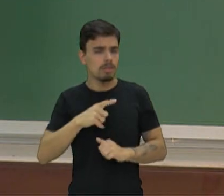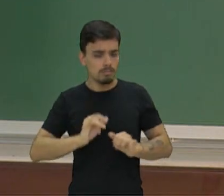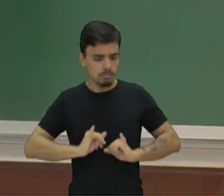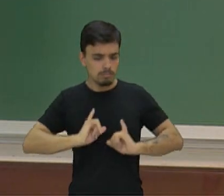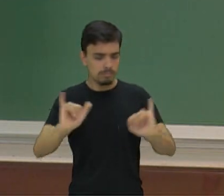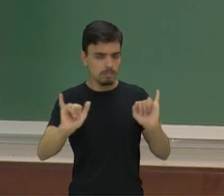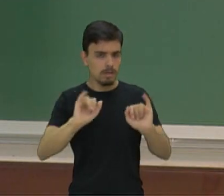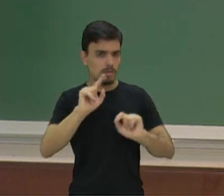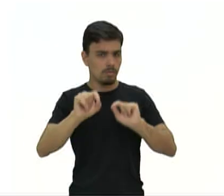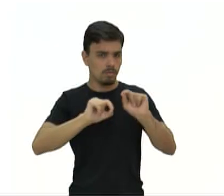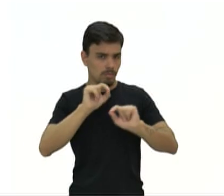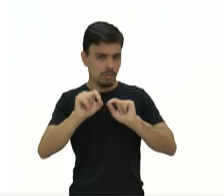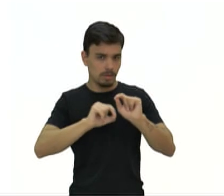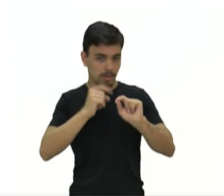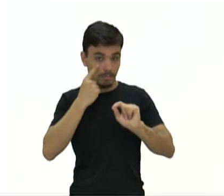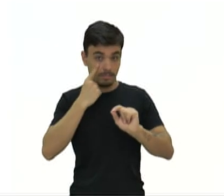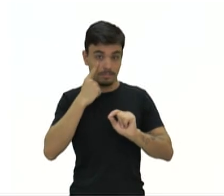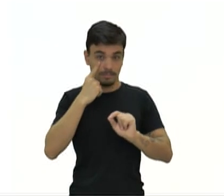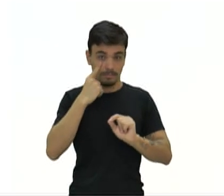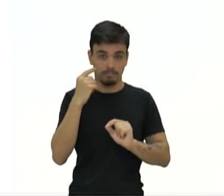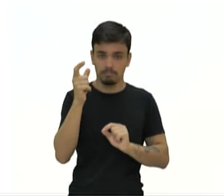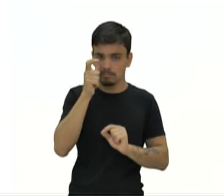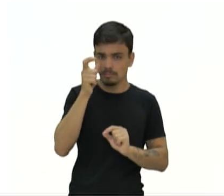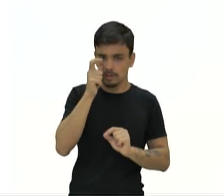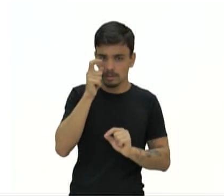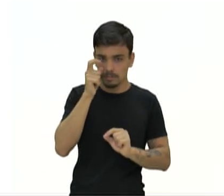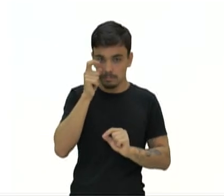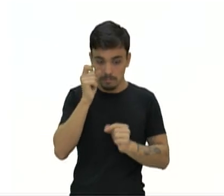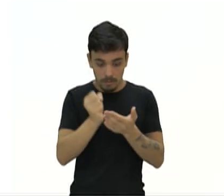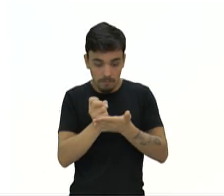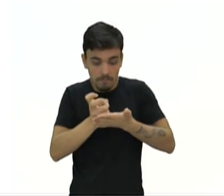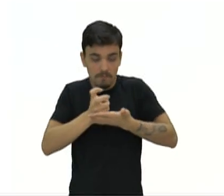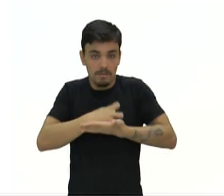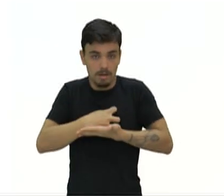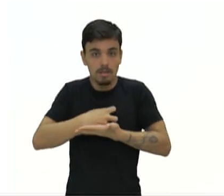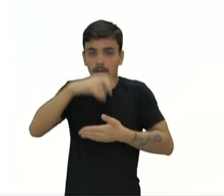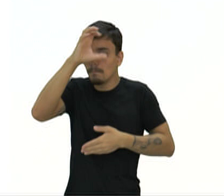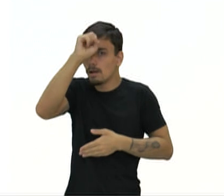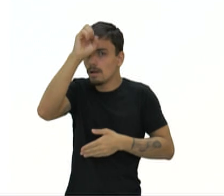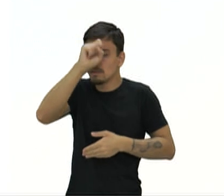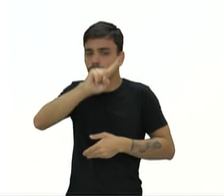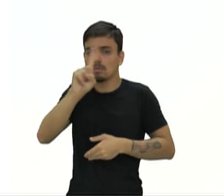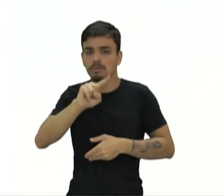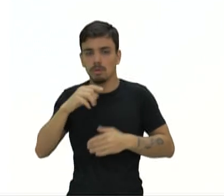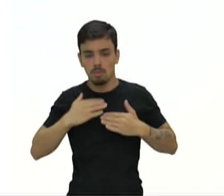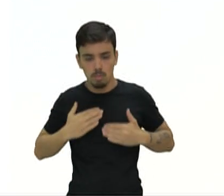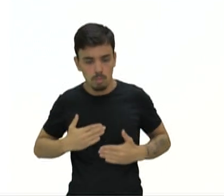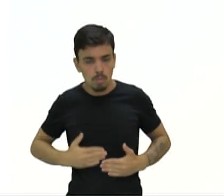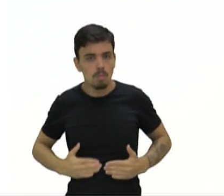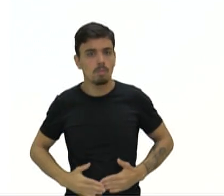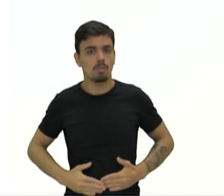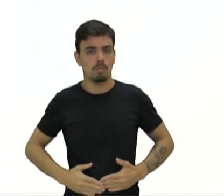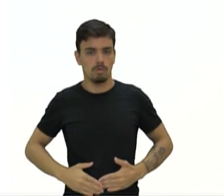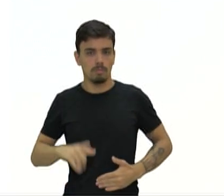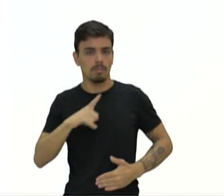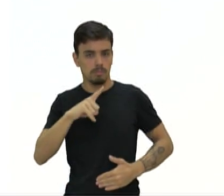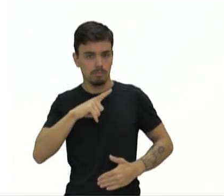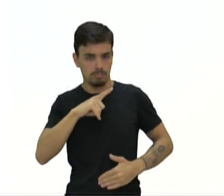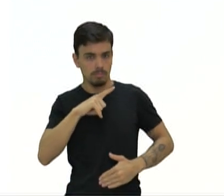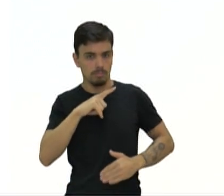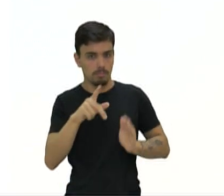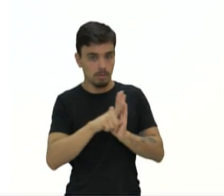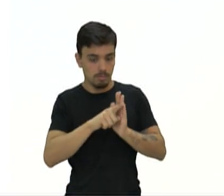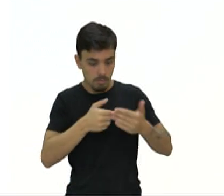seguinte: o feto aprende, tá? Não é só o corpo que se forma durante a gravidez, não é só a estrutura corporal do bebezinho que